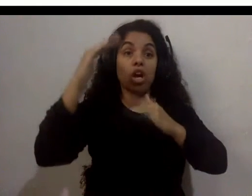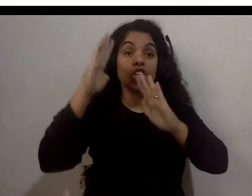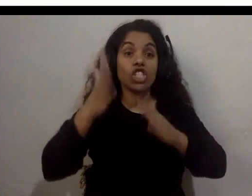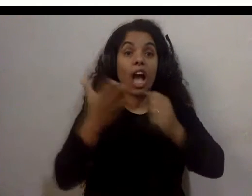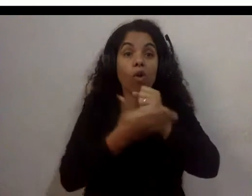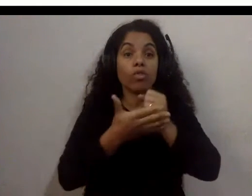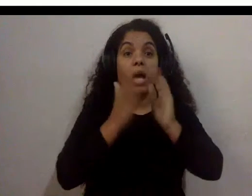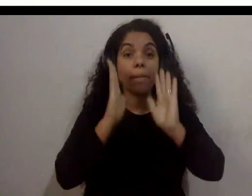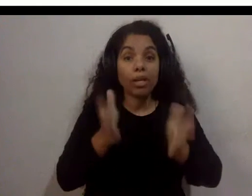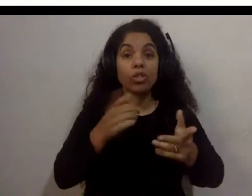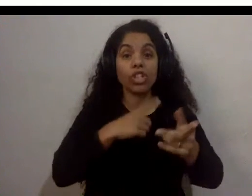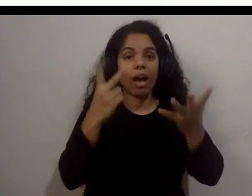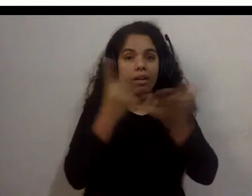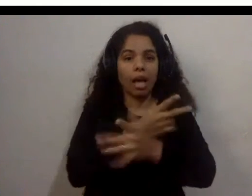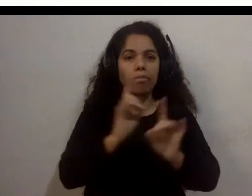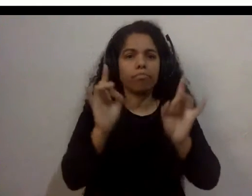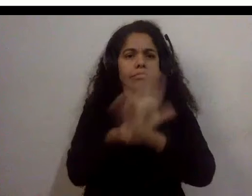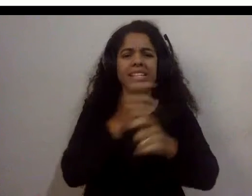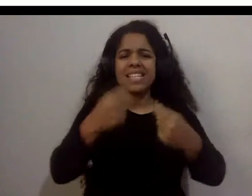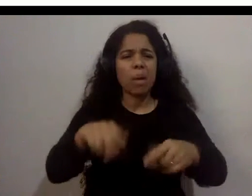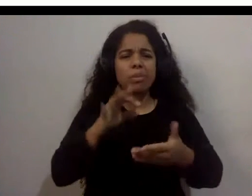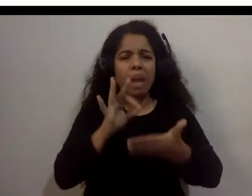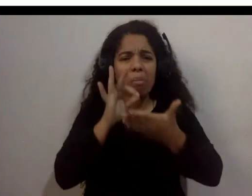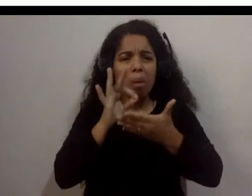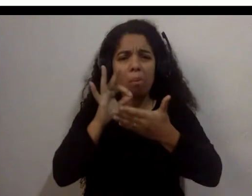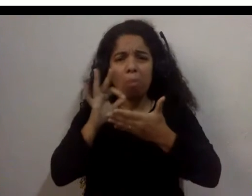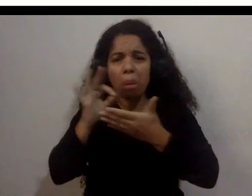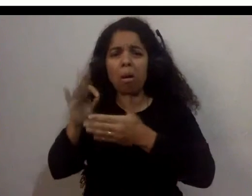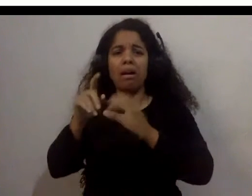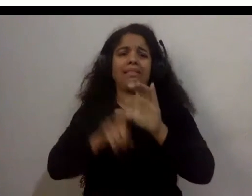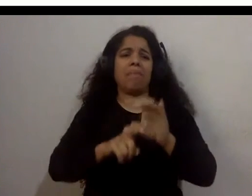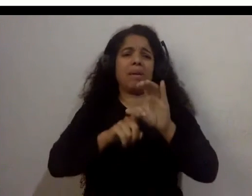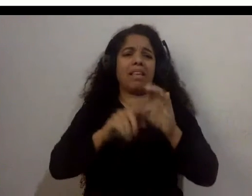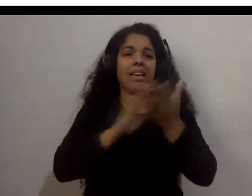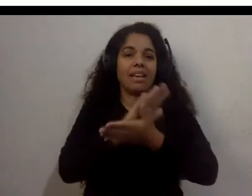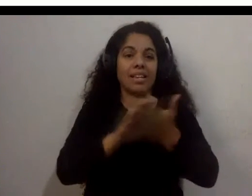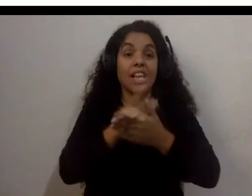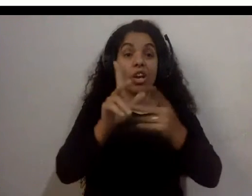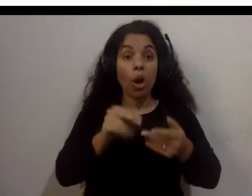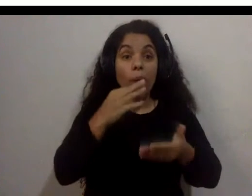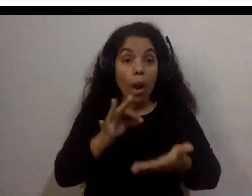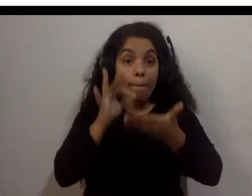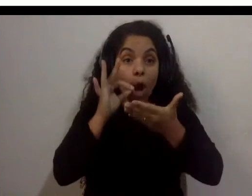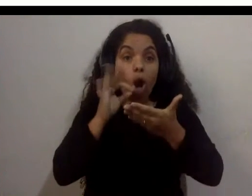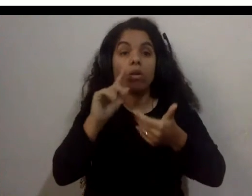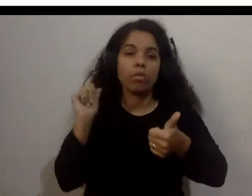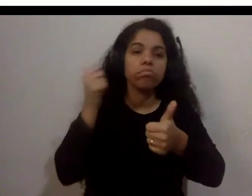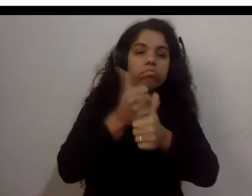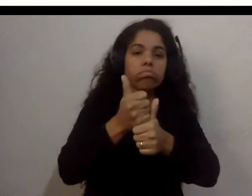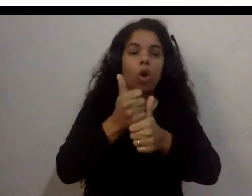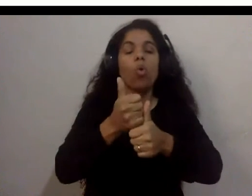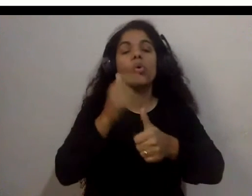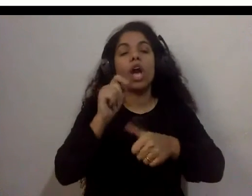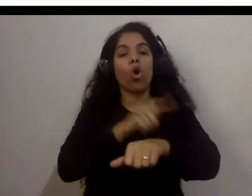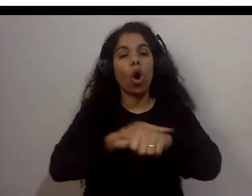está construído, você não precisa ficar mocando dependências, e aí, como mock, eu quero dizer, você substitui o